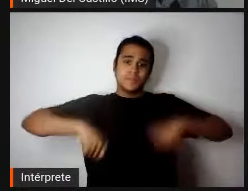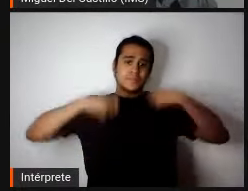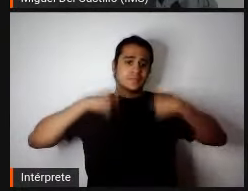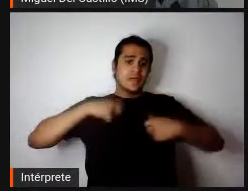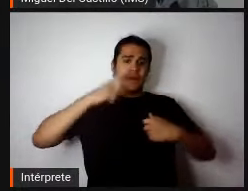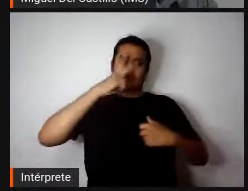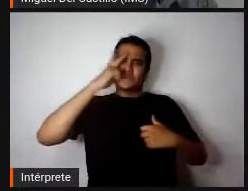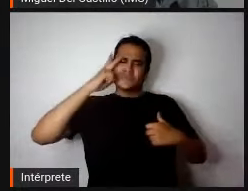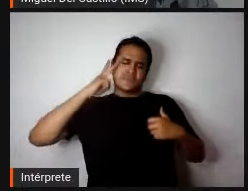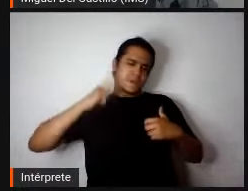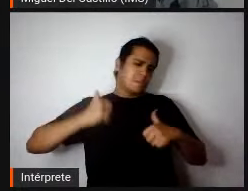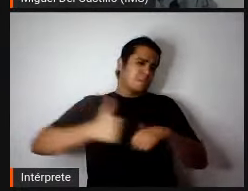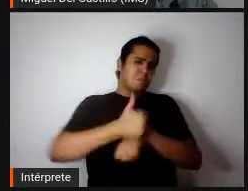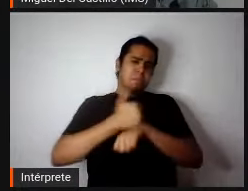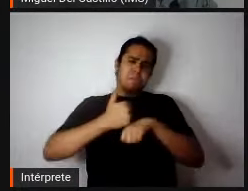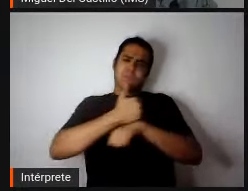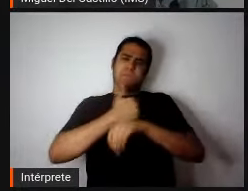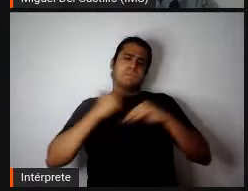hábil